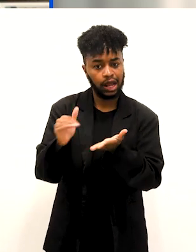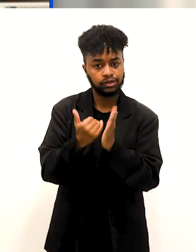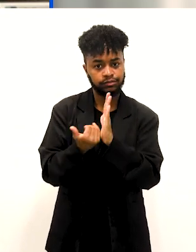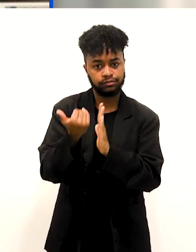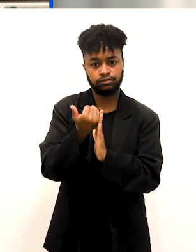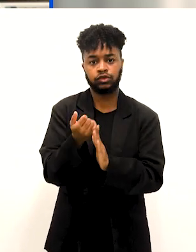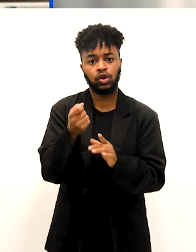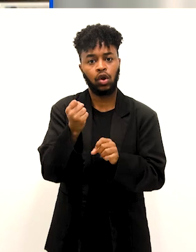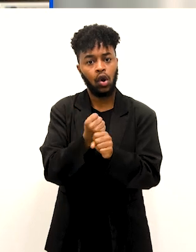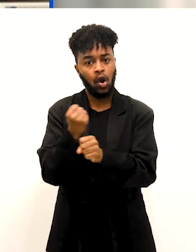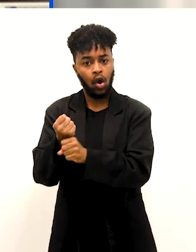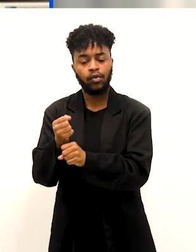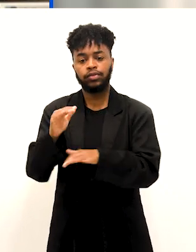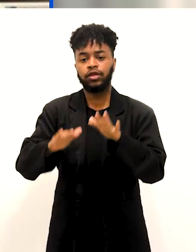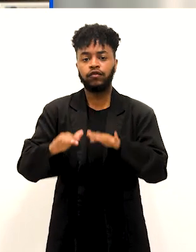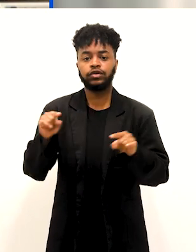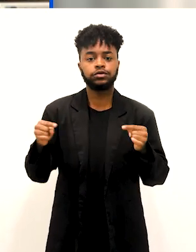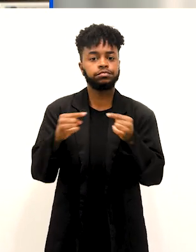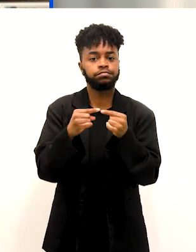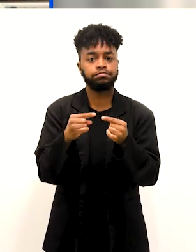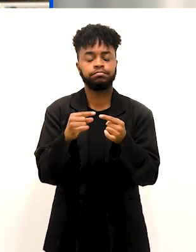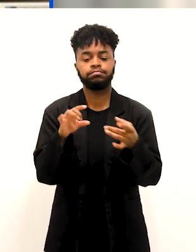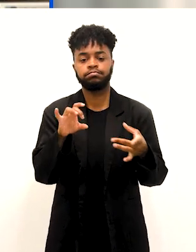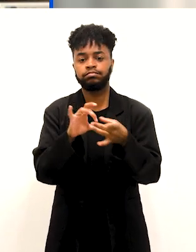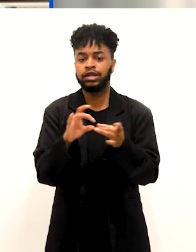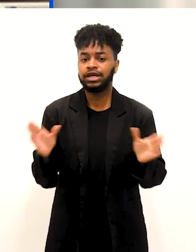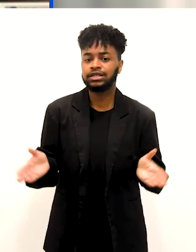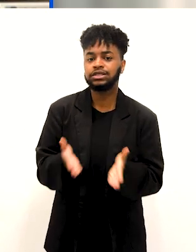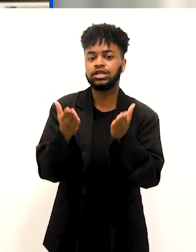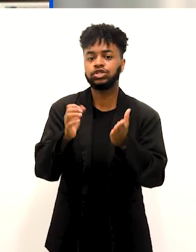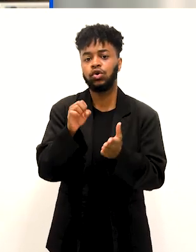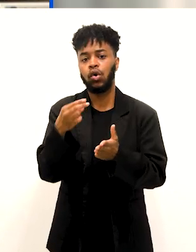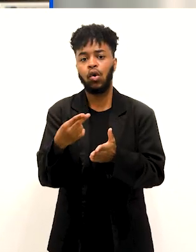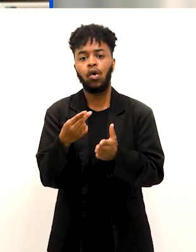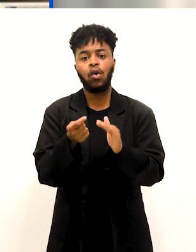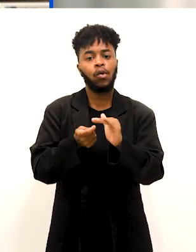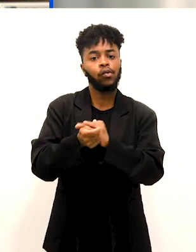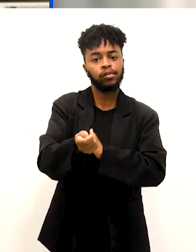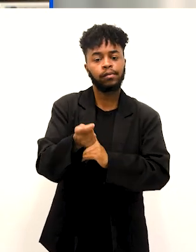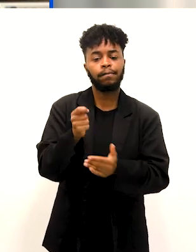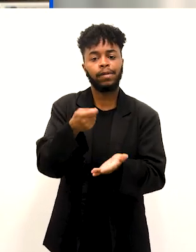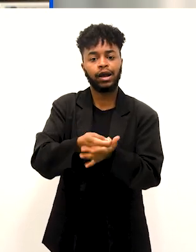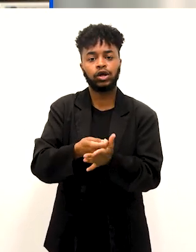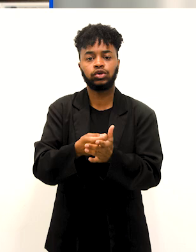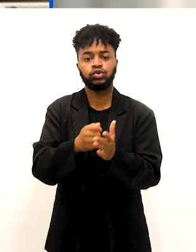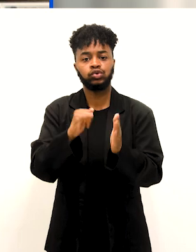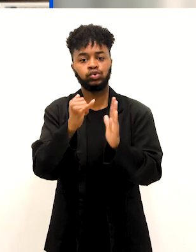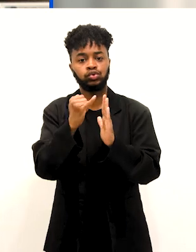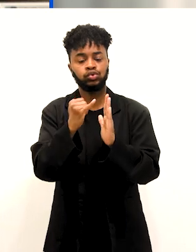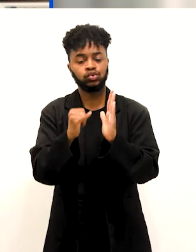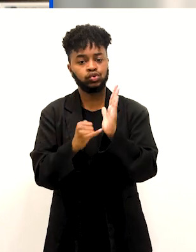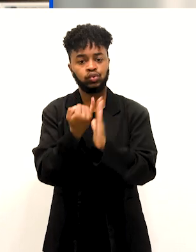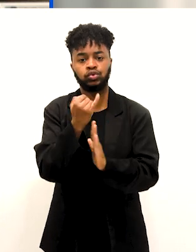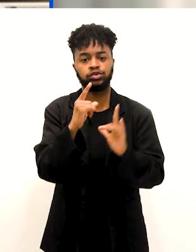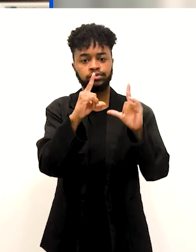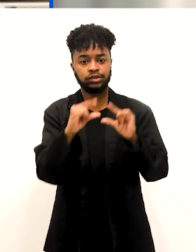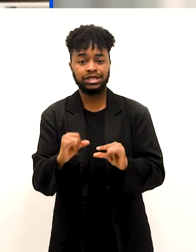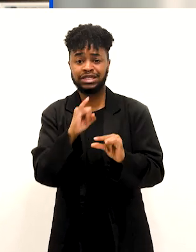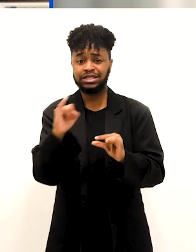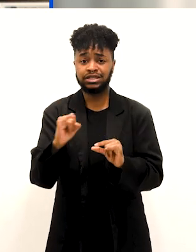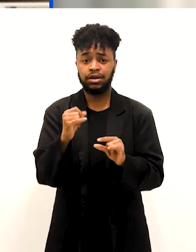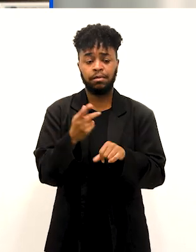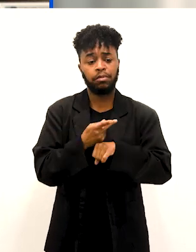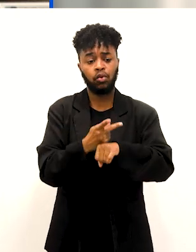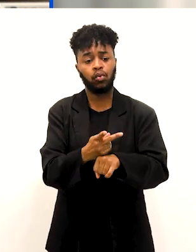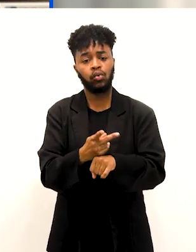reforma, talvez combinado com algum tipo de incentivo, um financiamento com uma taxa de juros subsidiada para quem busca soluções sustentáveis,